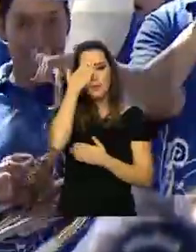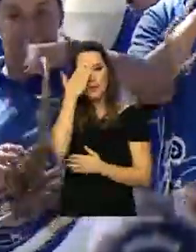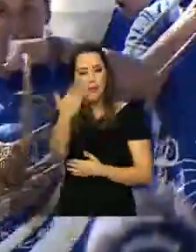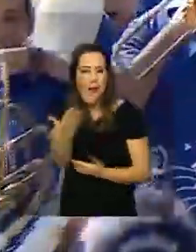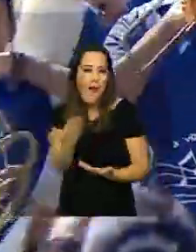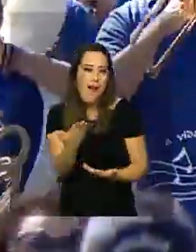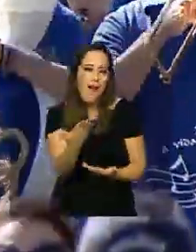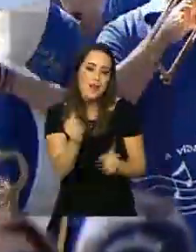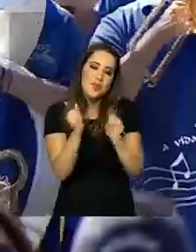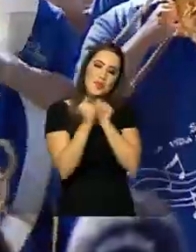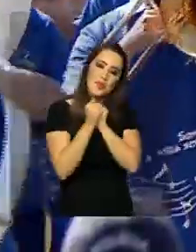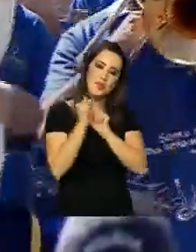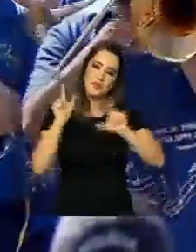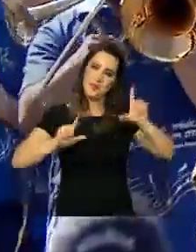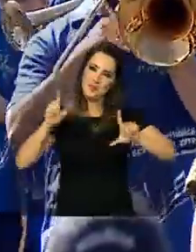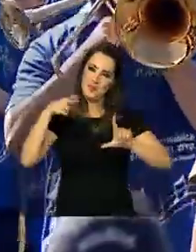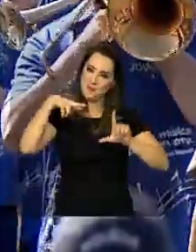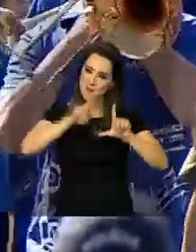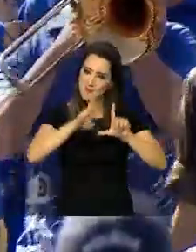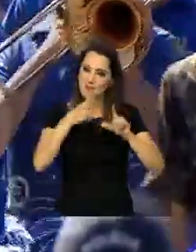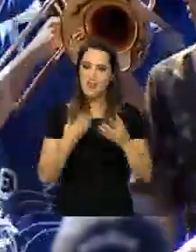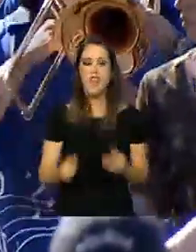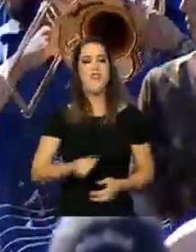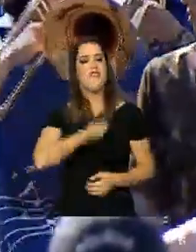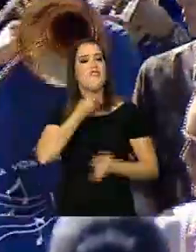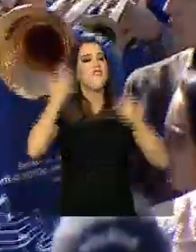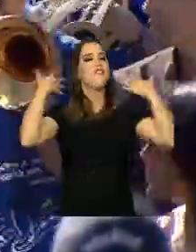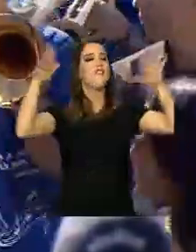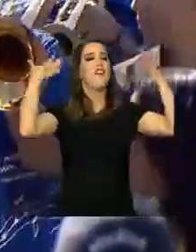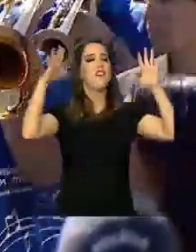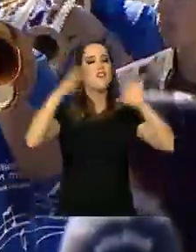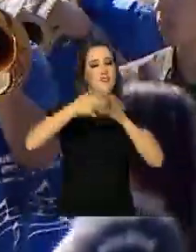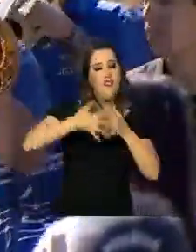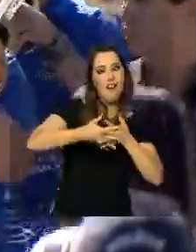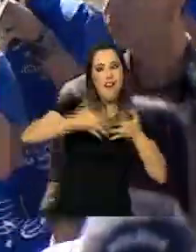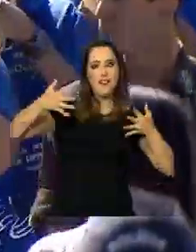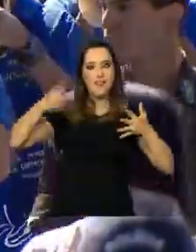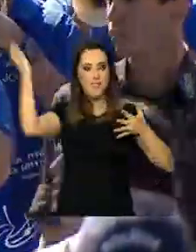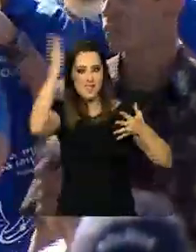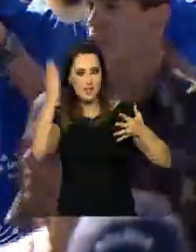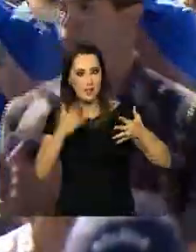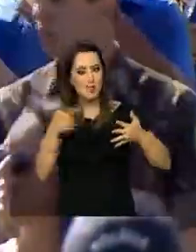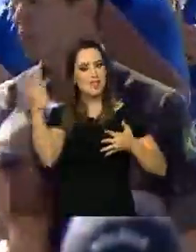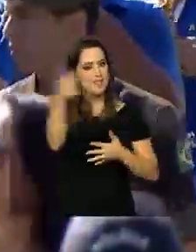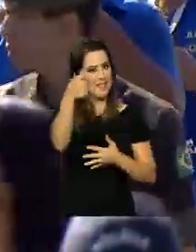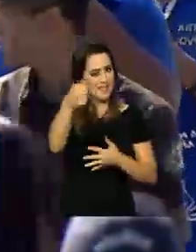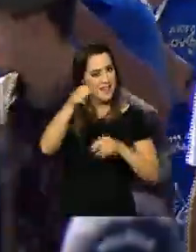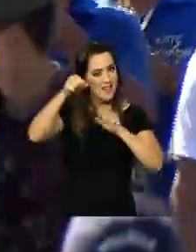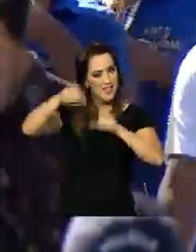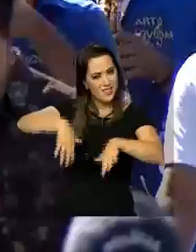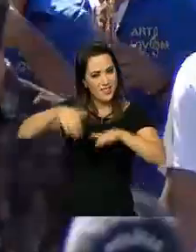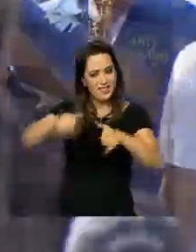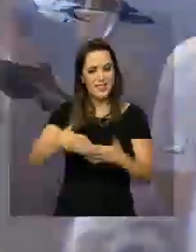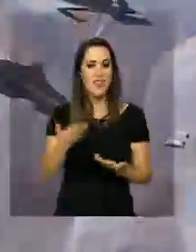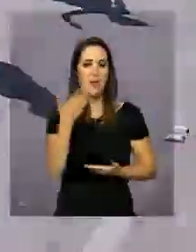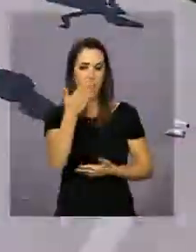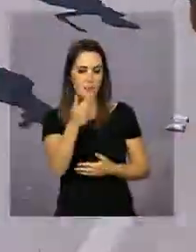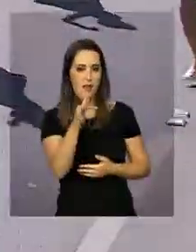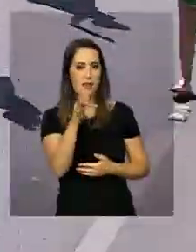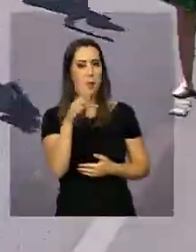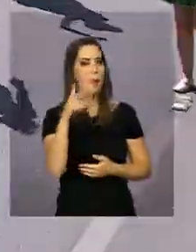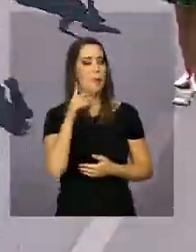Alana, por acompanhar aqui com a gente. Viva a independência do Brasil. Feliz dia 7 de setembro. Mensagem da Amanda Souza, de